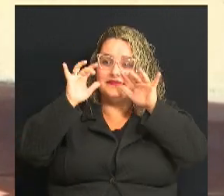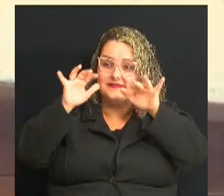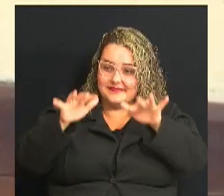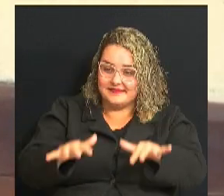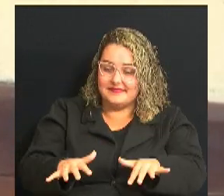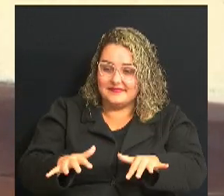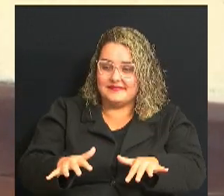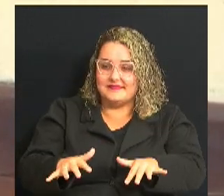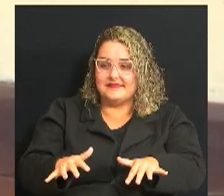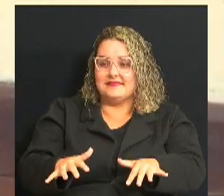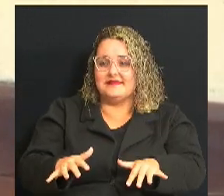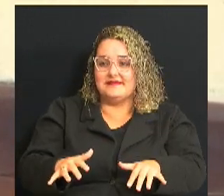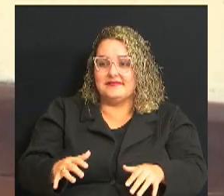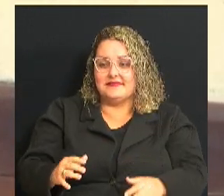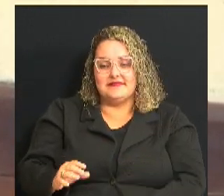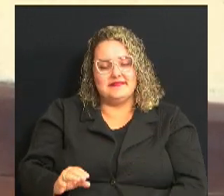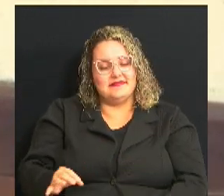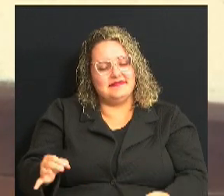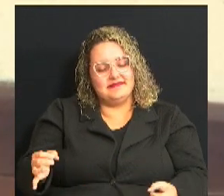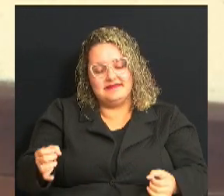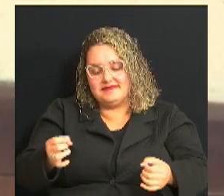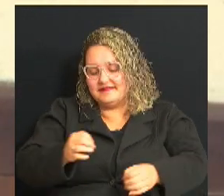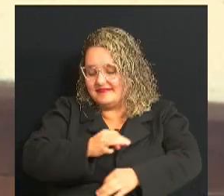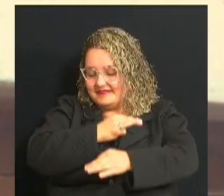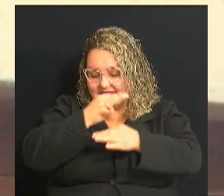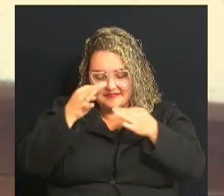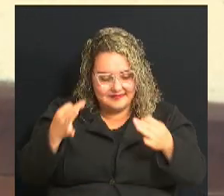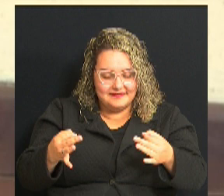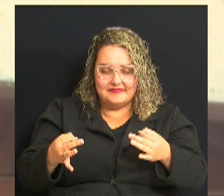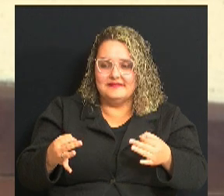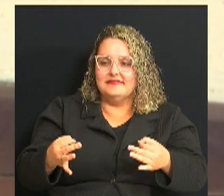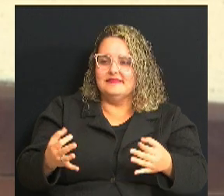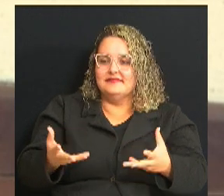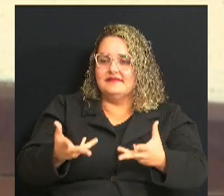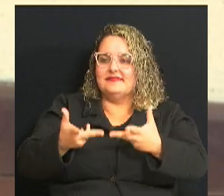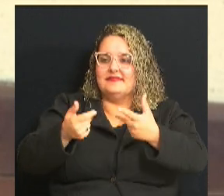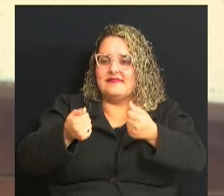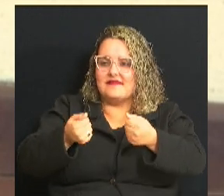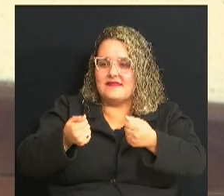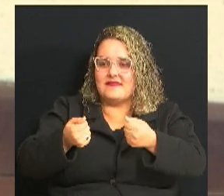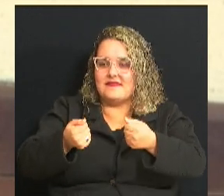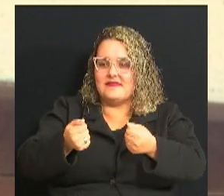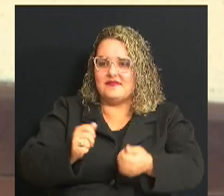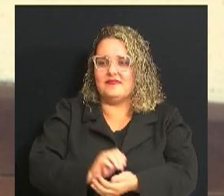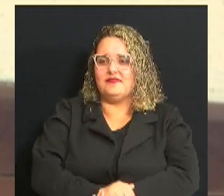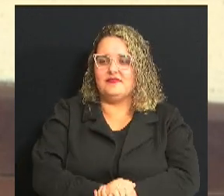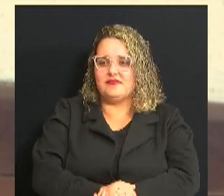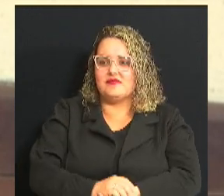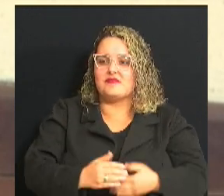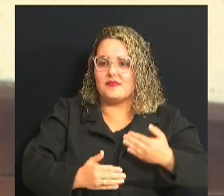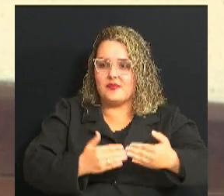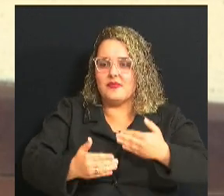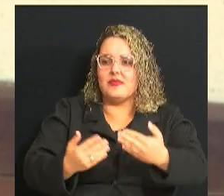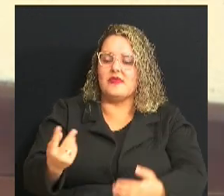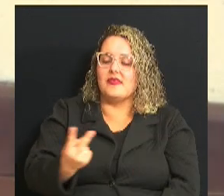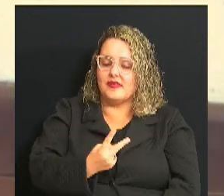e coroar de forma maravilhosa a trajetória de